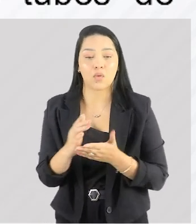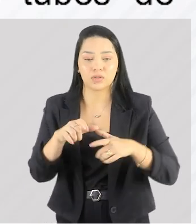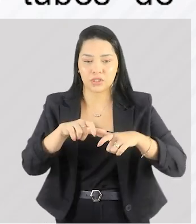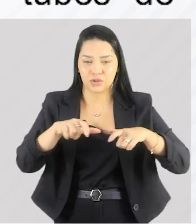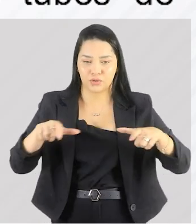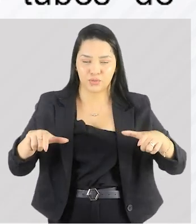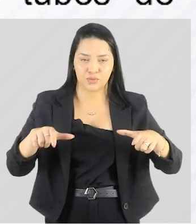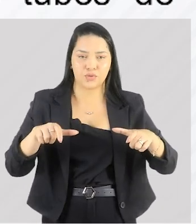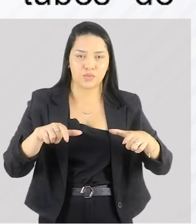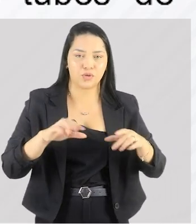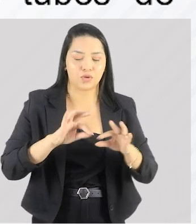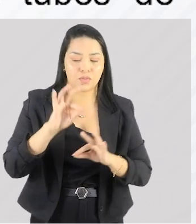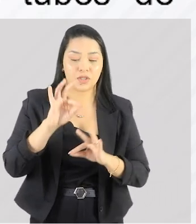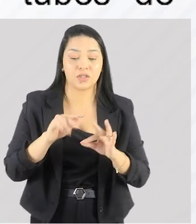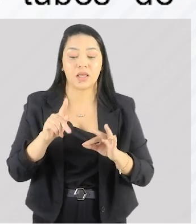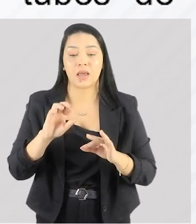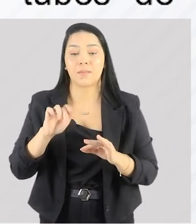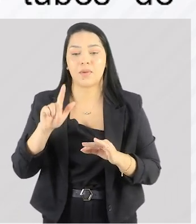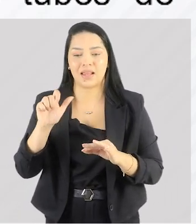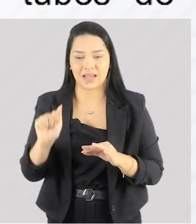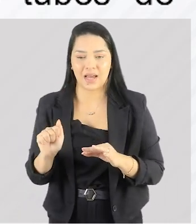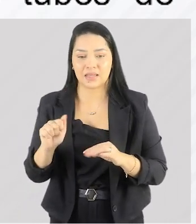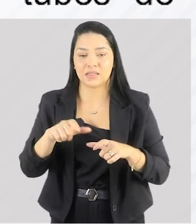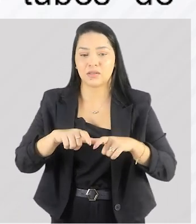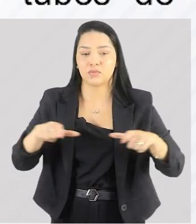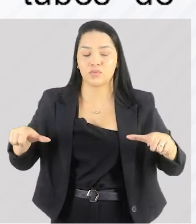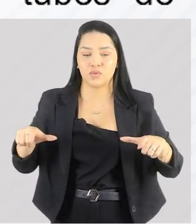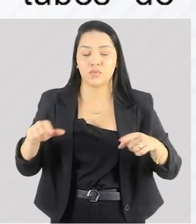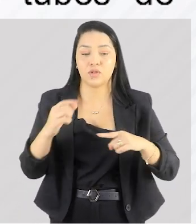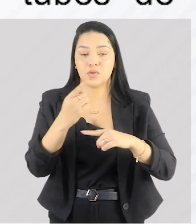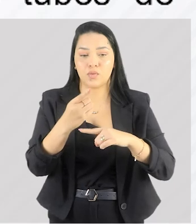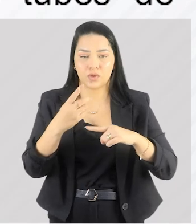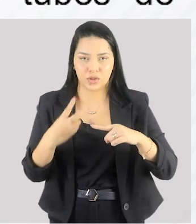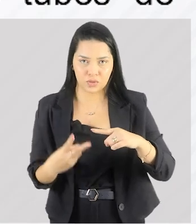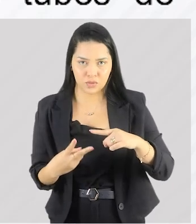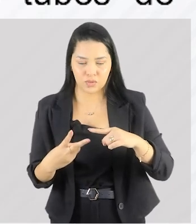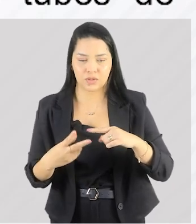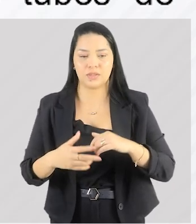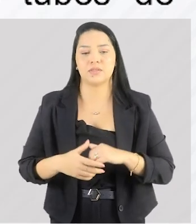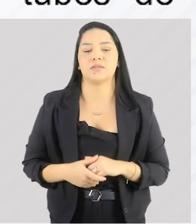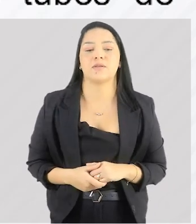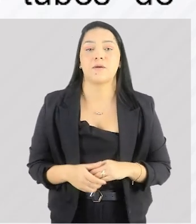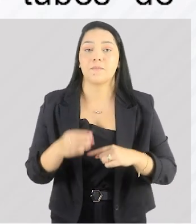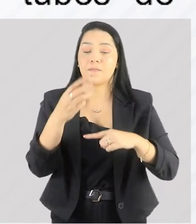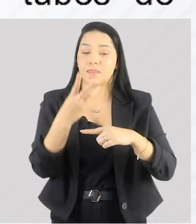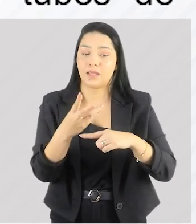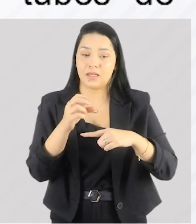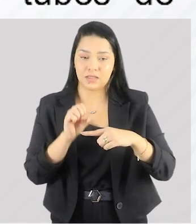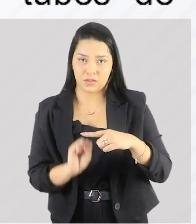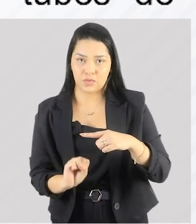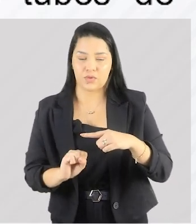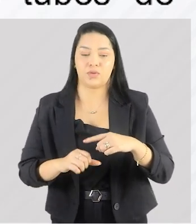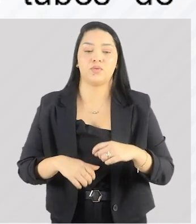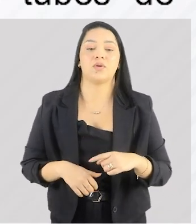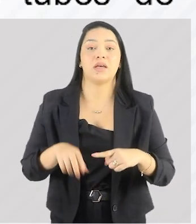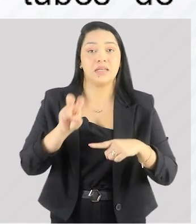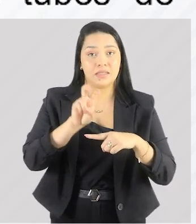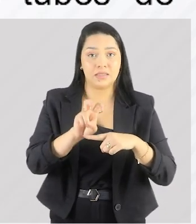Alguns desses tubos com medidas em polegada são os tubos de 1/2,